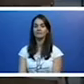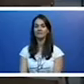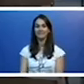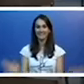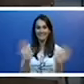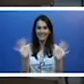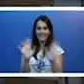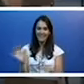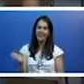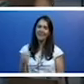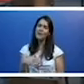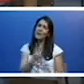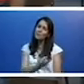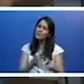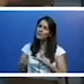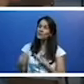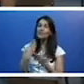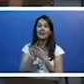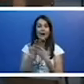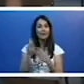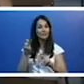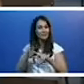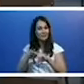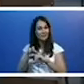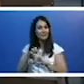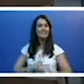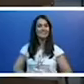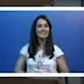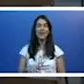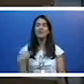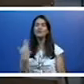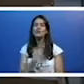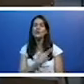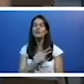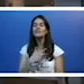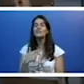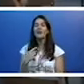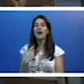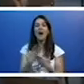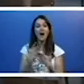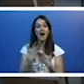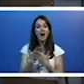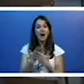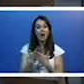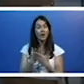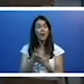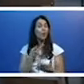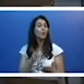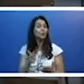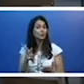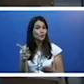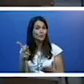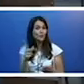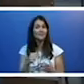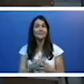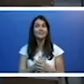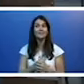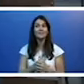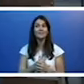Olá pessoal, sejam bem-vindos a mais uma aula de matemática. Nossa aula sobre, ainda trabalhando por Sender,